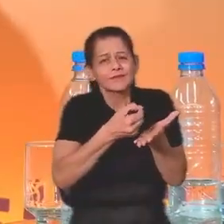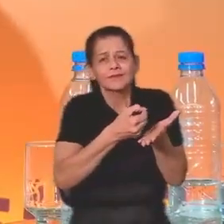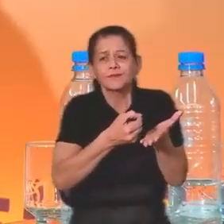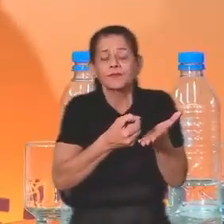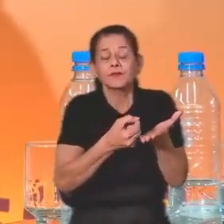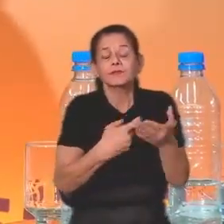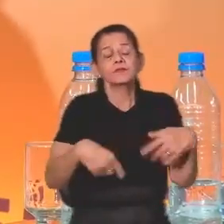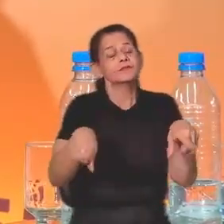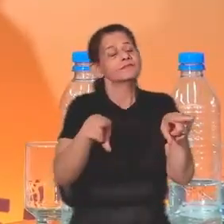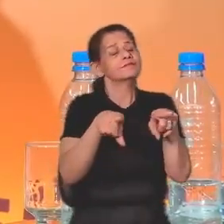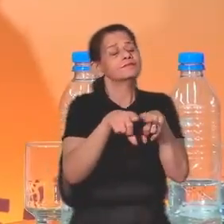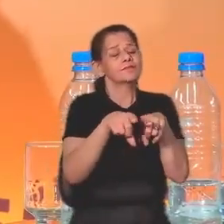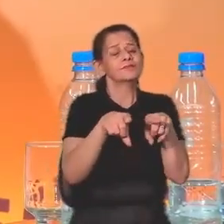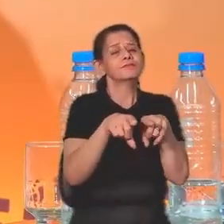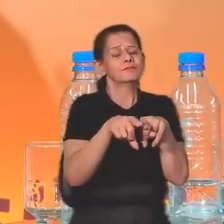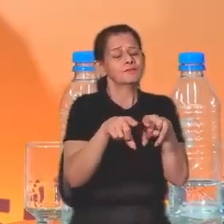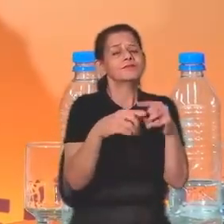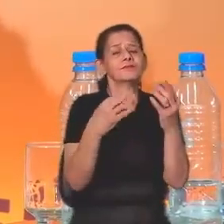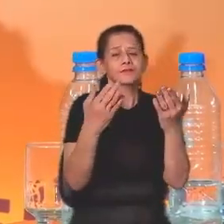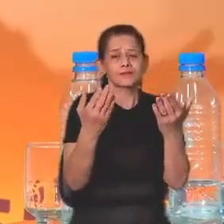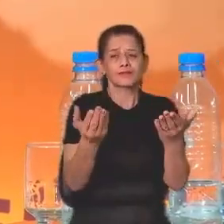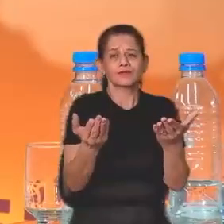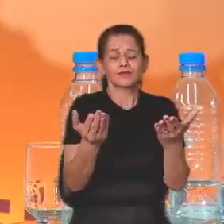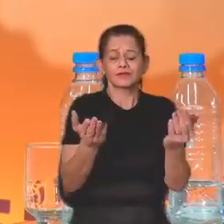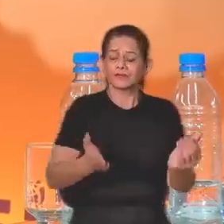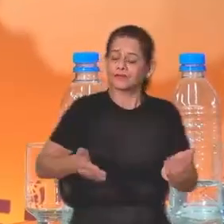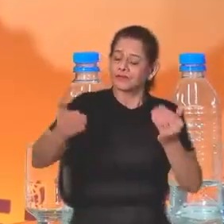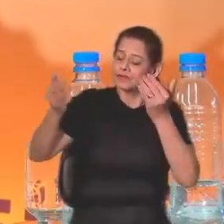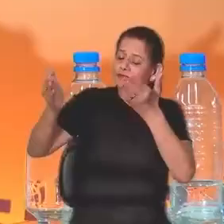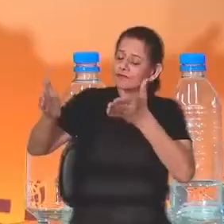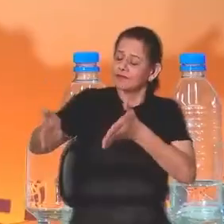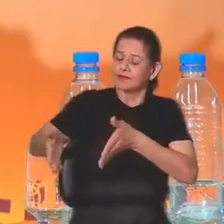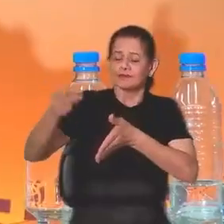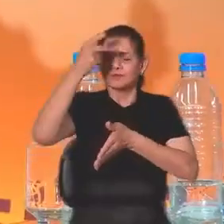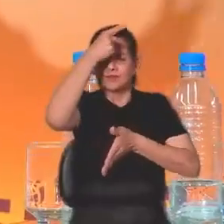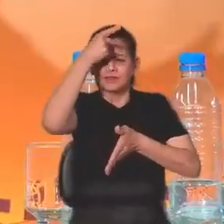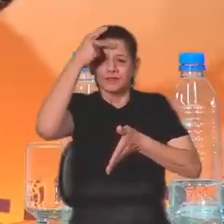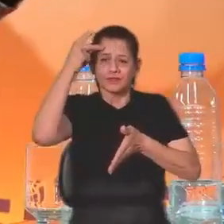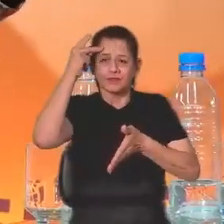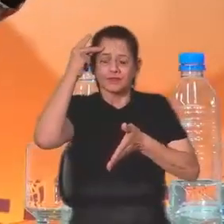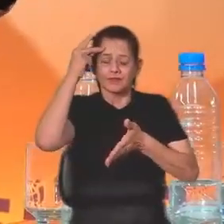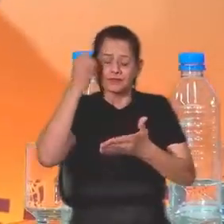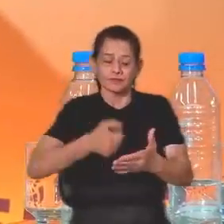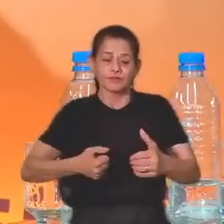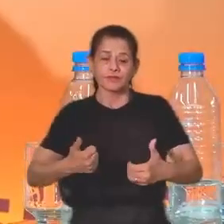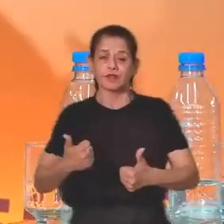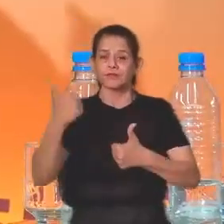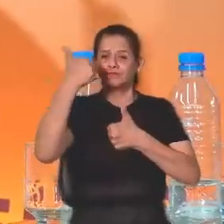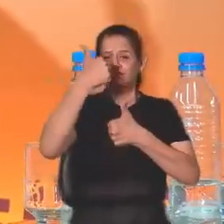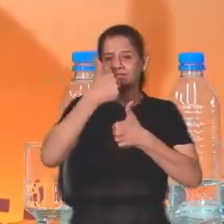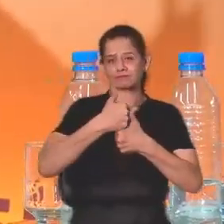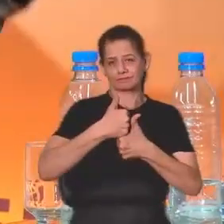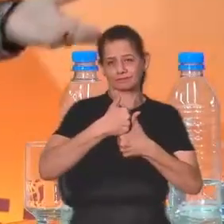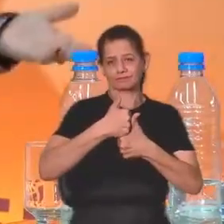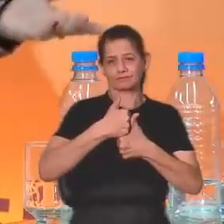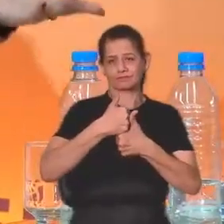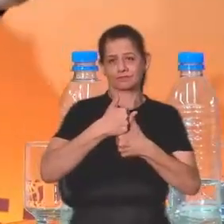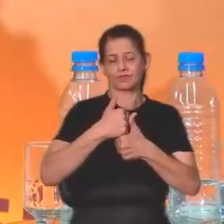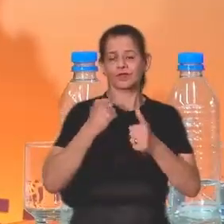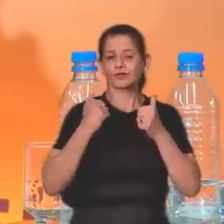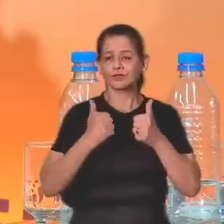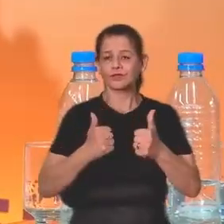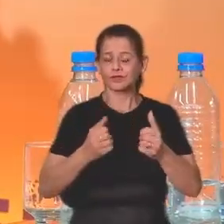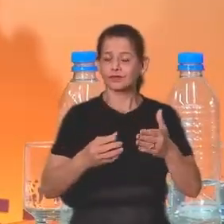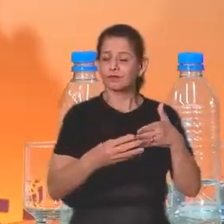mas também como que estar ao lado de pessoas que nos apoiam, que vêm caminhando